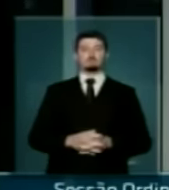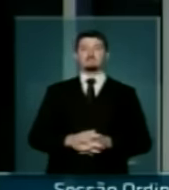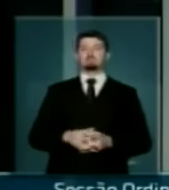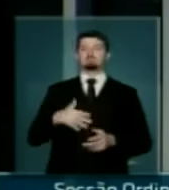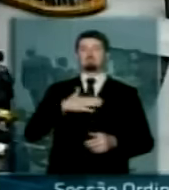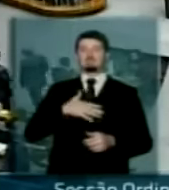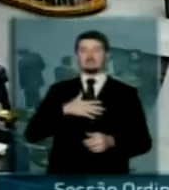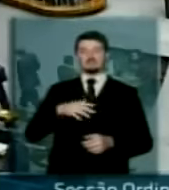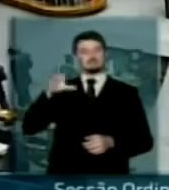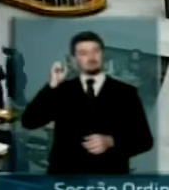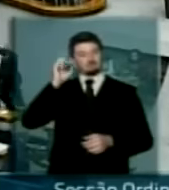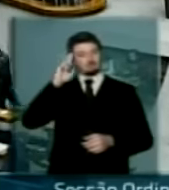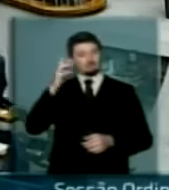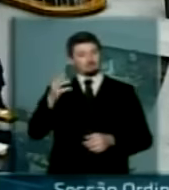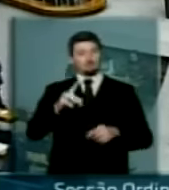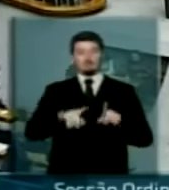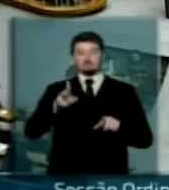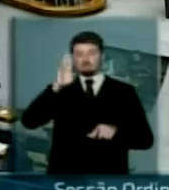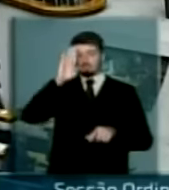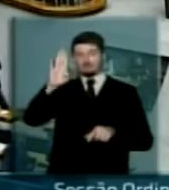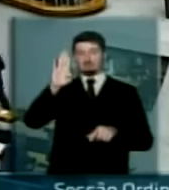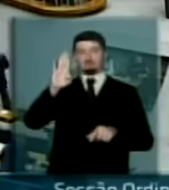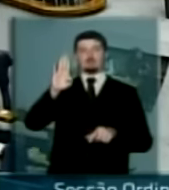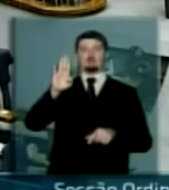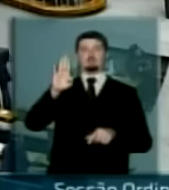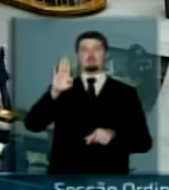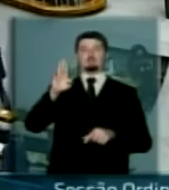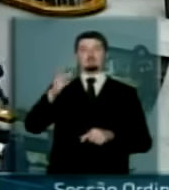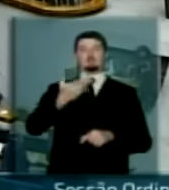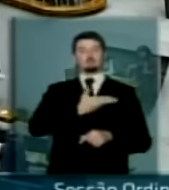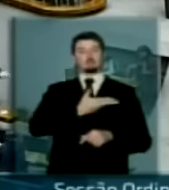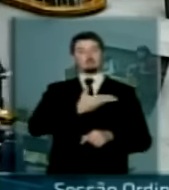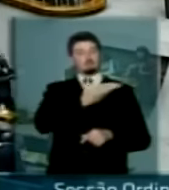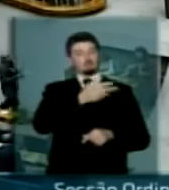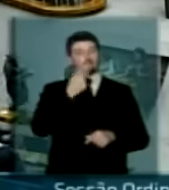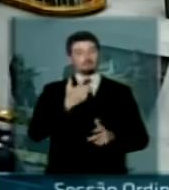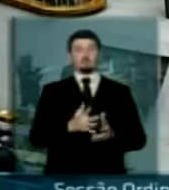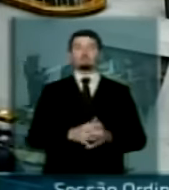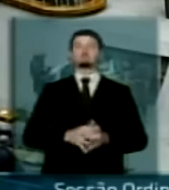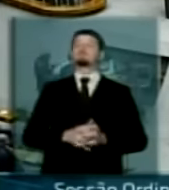um prazer poder ouvi-lo, e principalmente o que o nobre colega está falando.